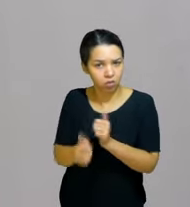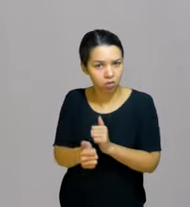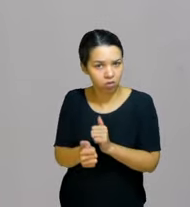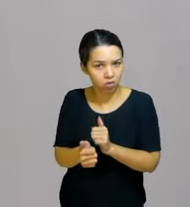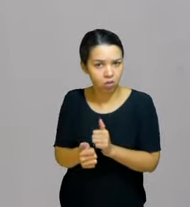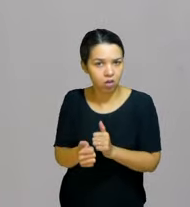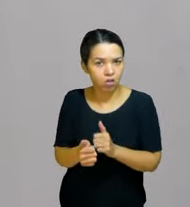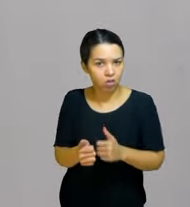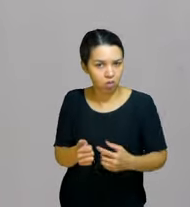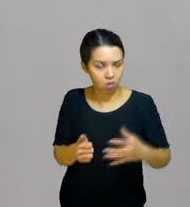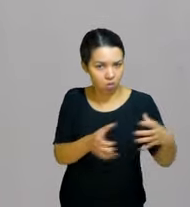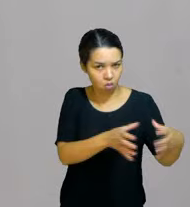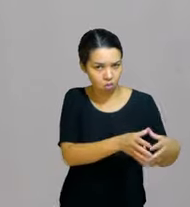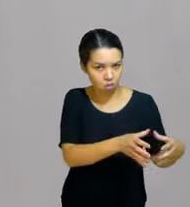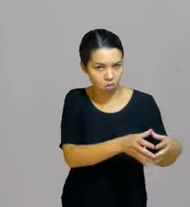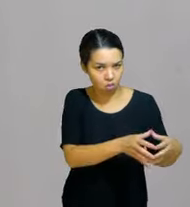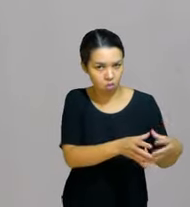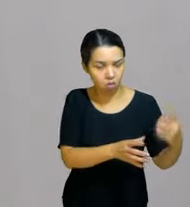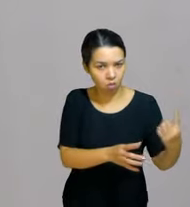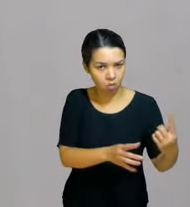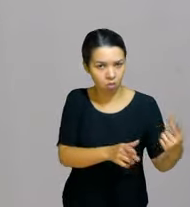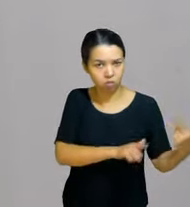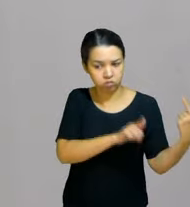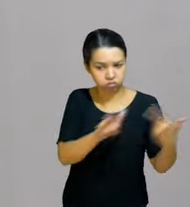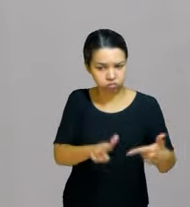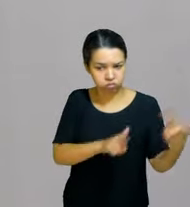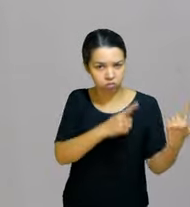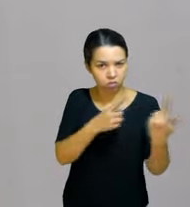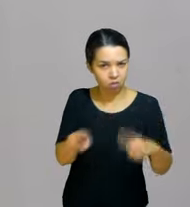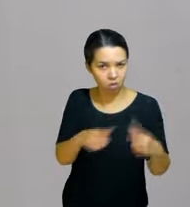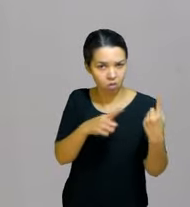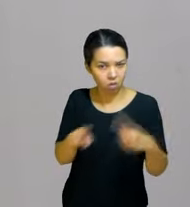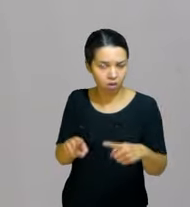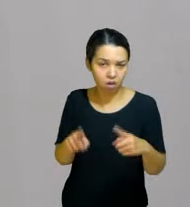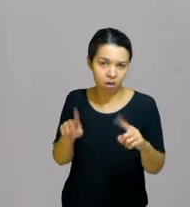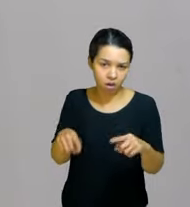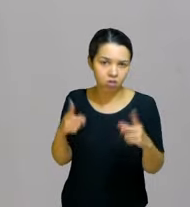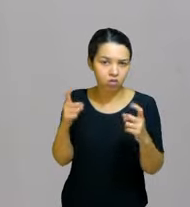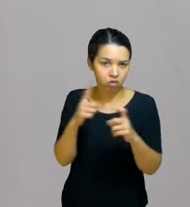e ataca, fica difícil a gente ficar